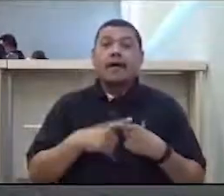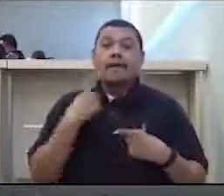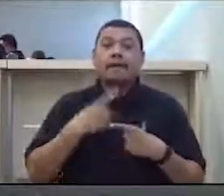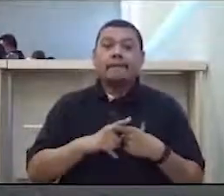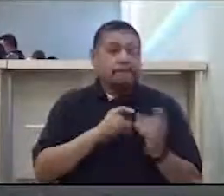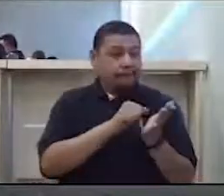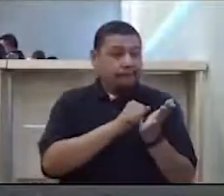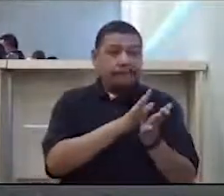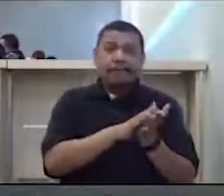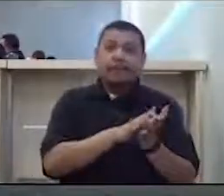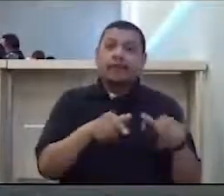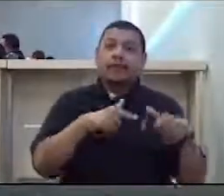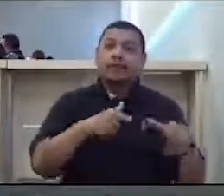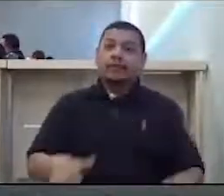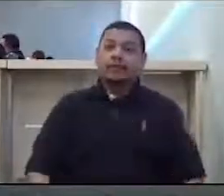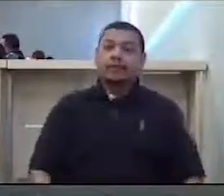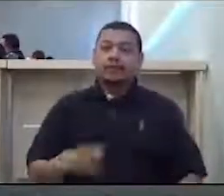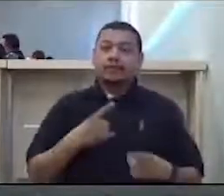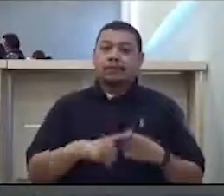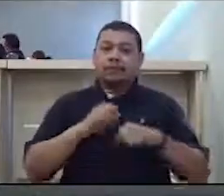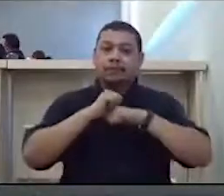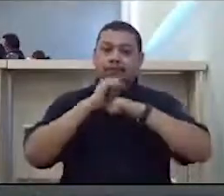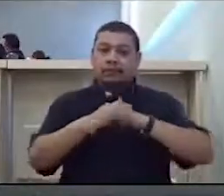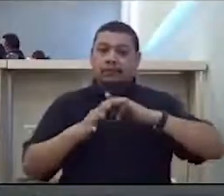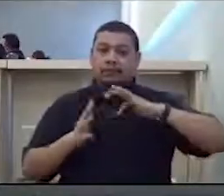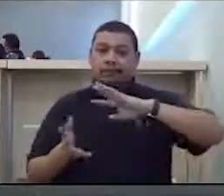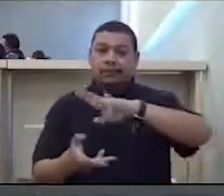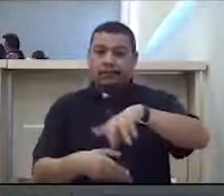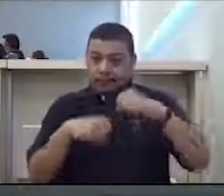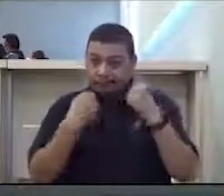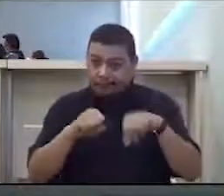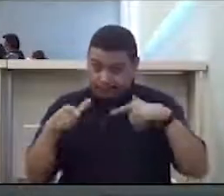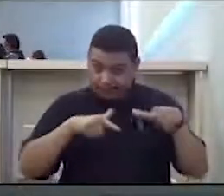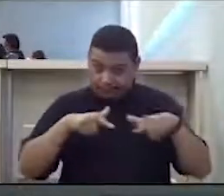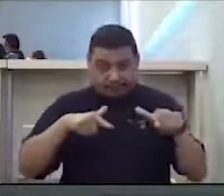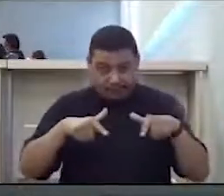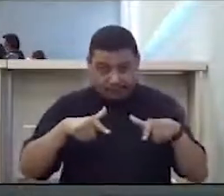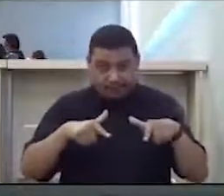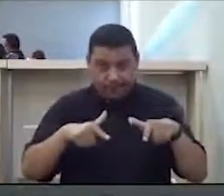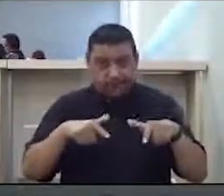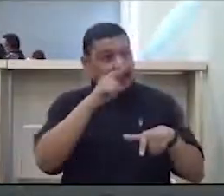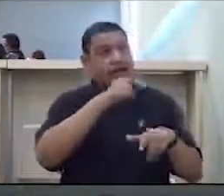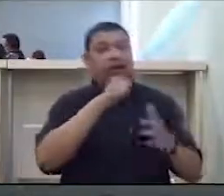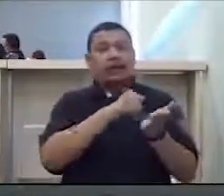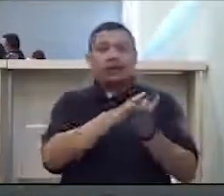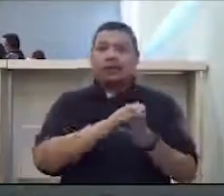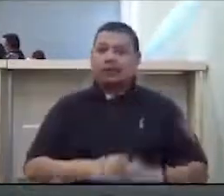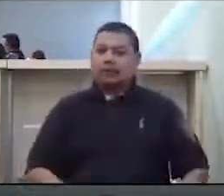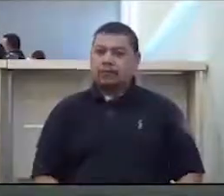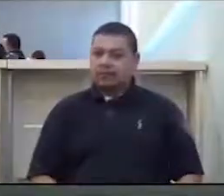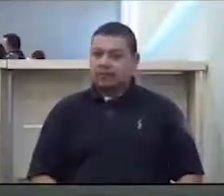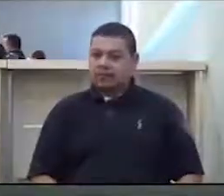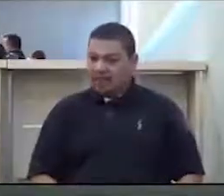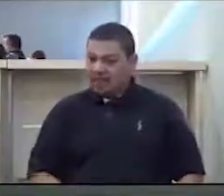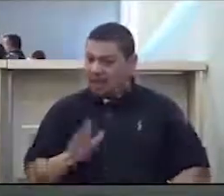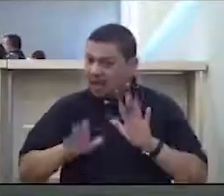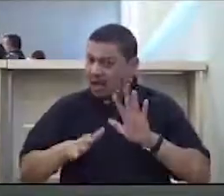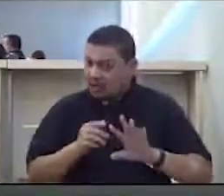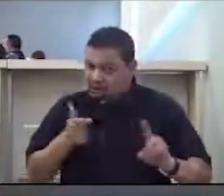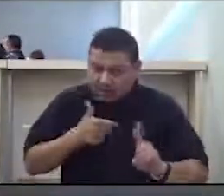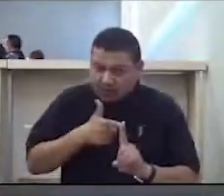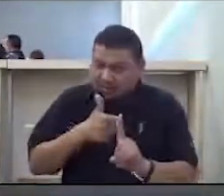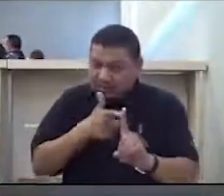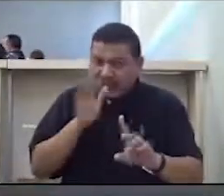pessoa em plena pandemia, onde precisa de servidores para trabalhar, gente? Será que não é perseguição política uma